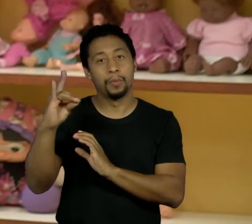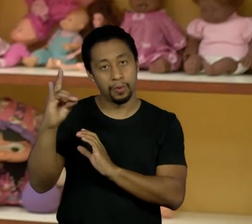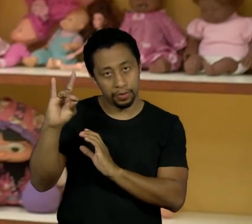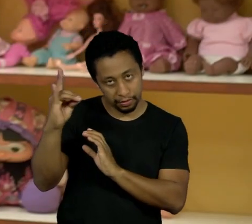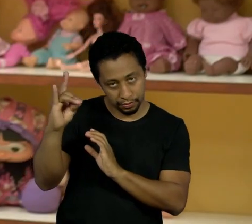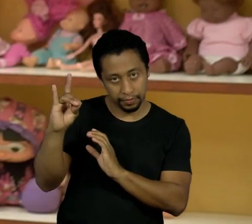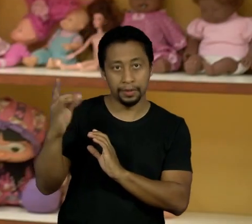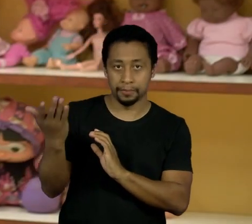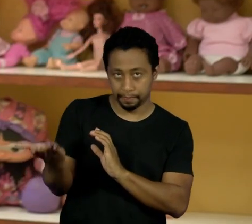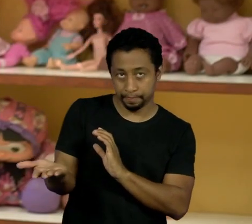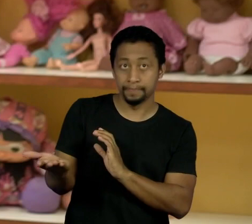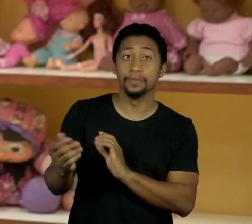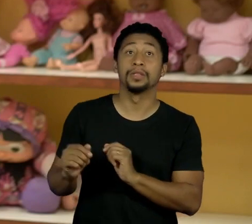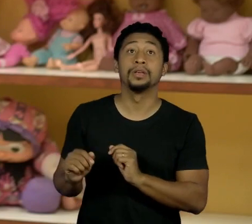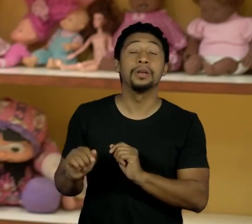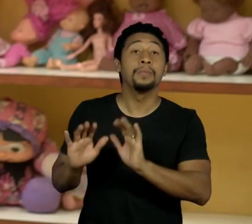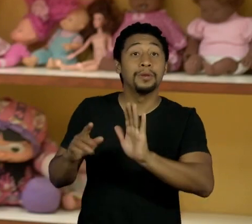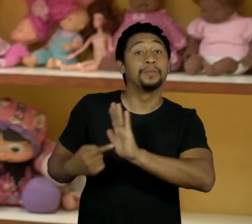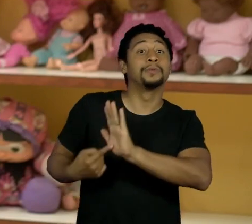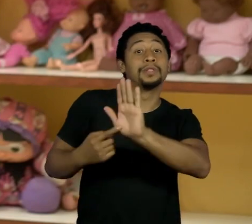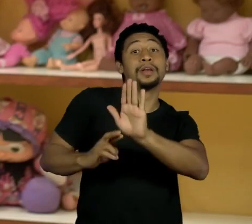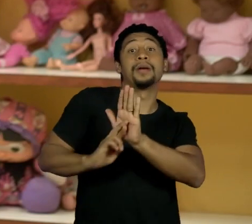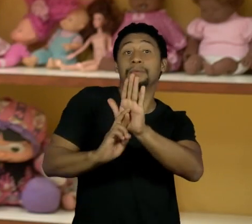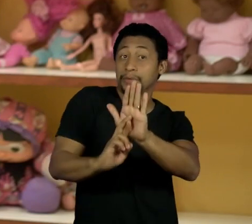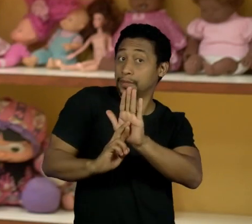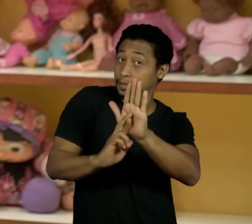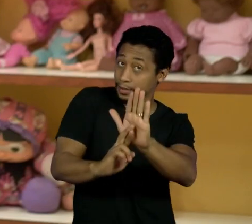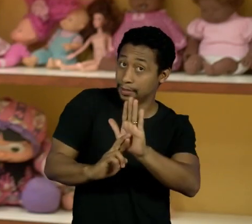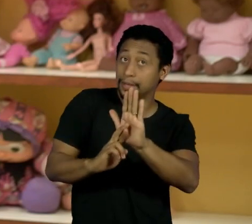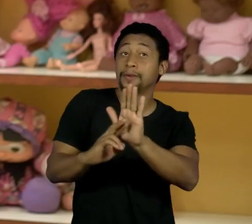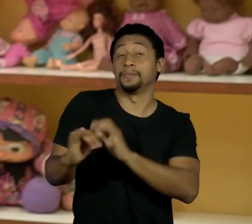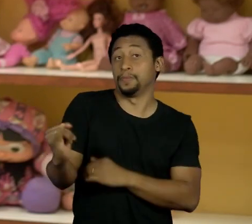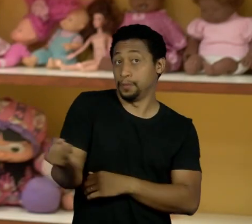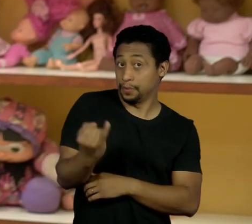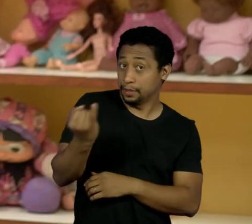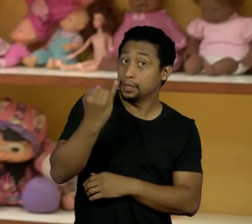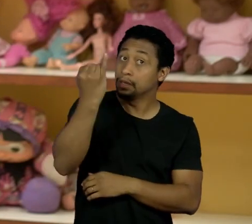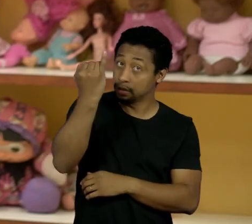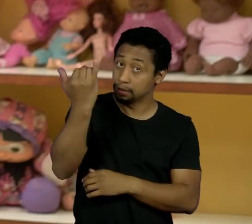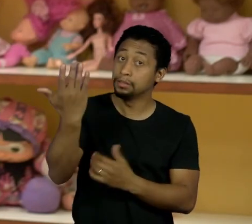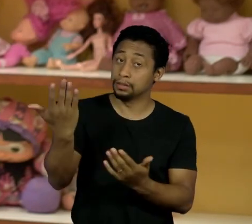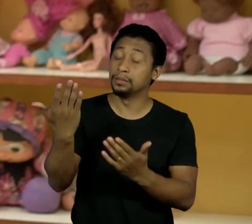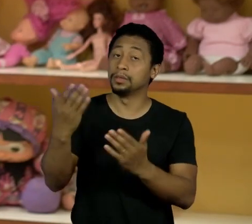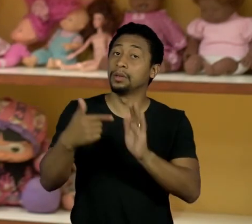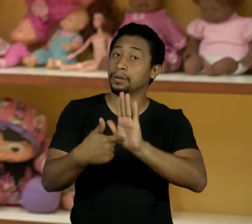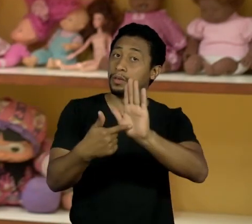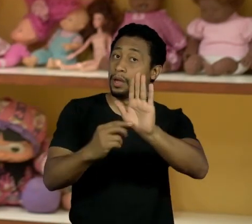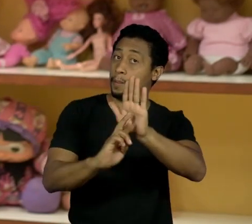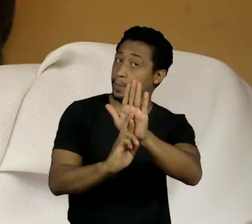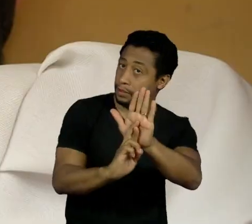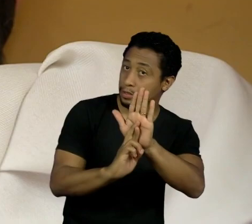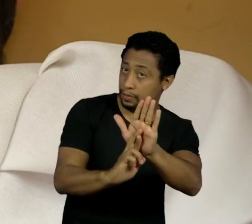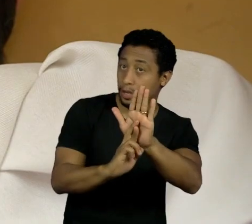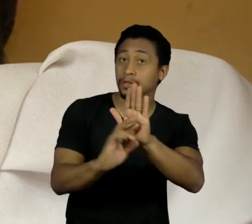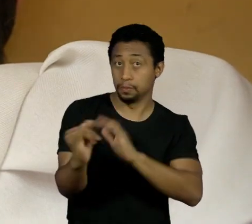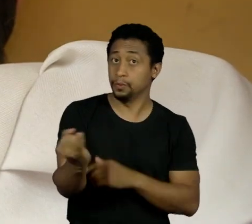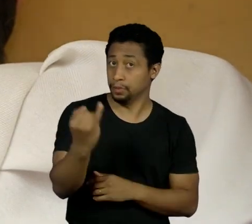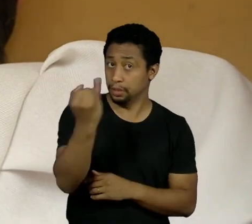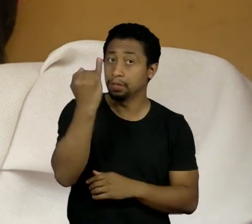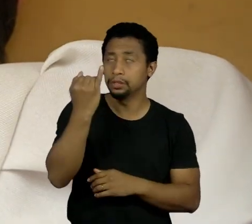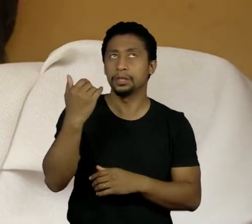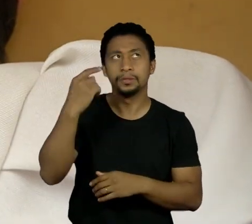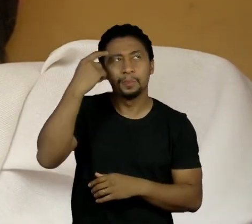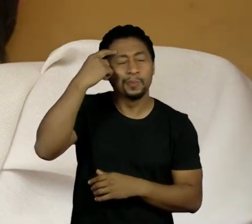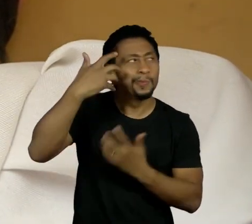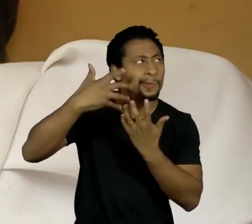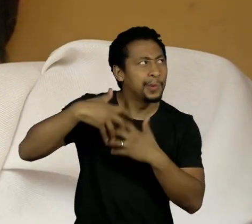E considerando que a representatividade ela importa muito, ela não basta, mas ela importa, nós entendemos que um passo importante